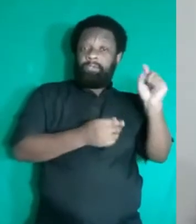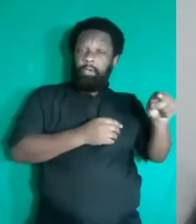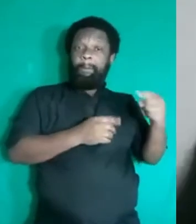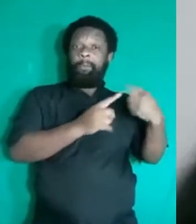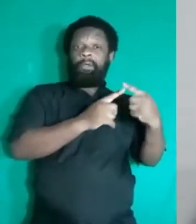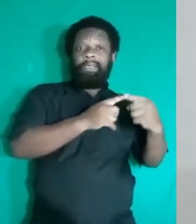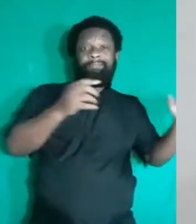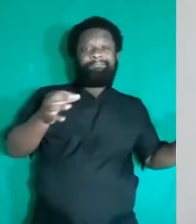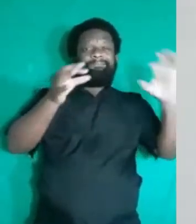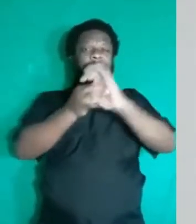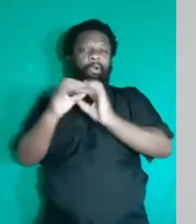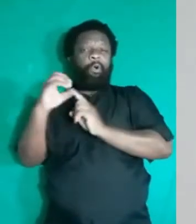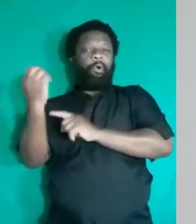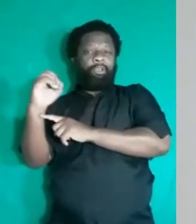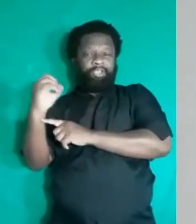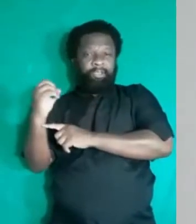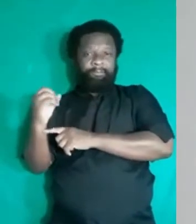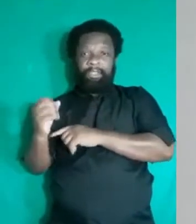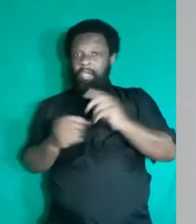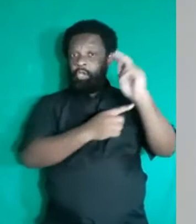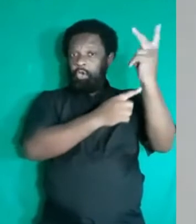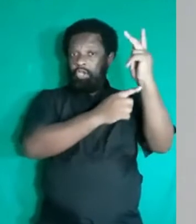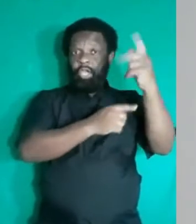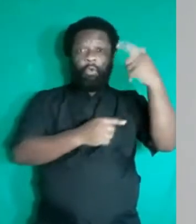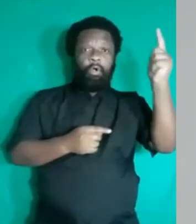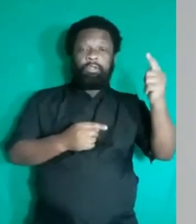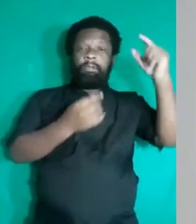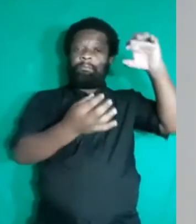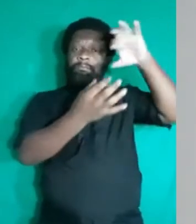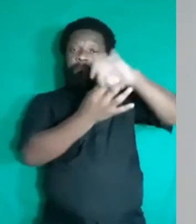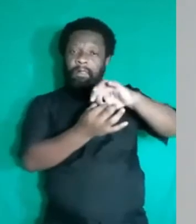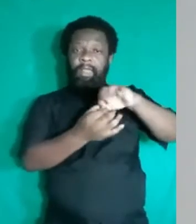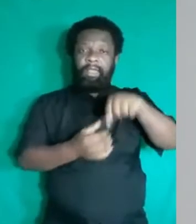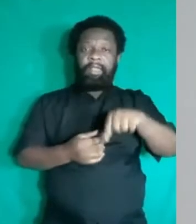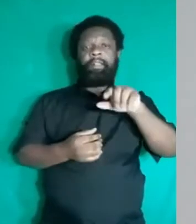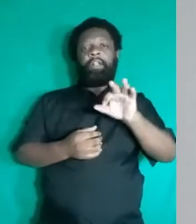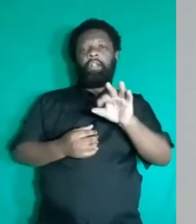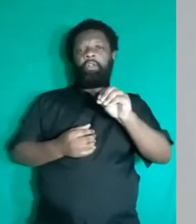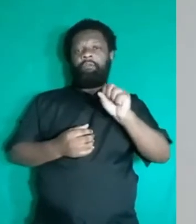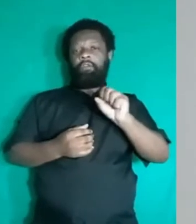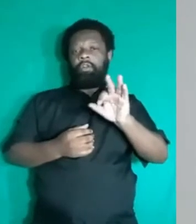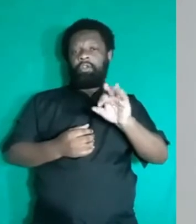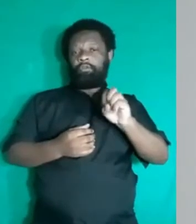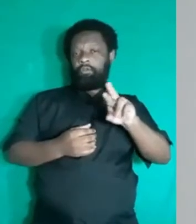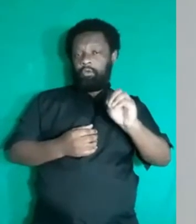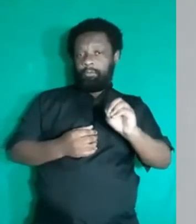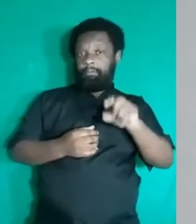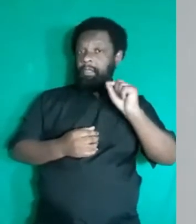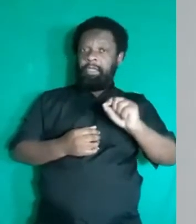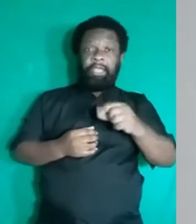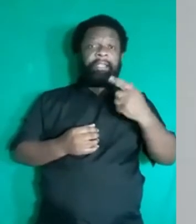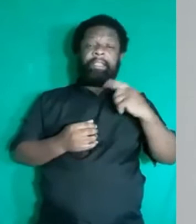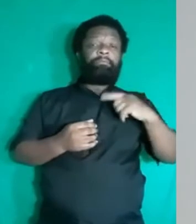hidrogênio ionizável? Esse é o único hidrogênio ligado ao oxigênio. Os outros hidrogênios estão ligados a